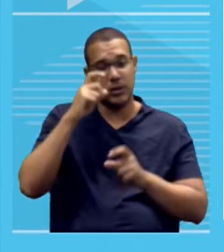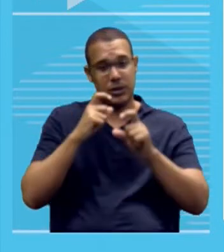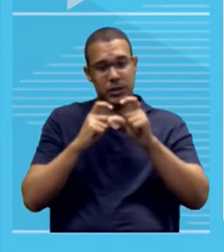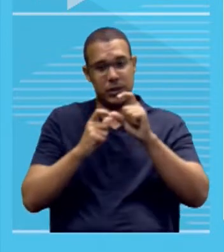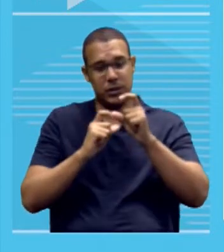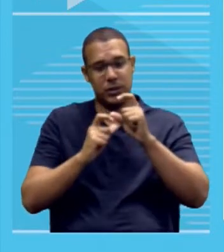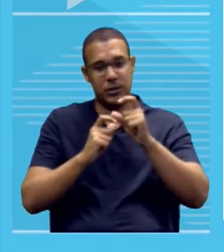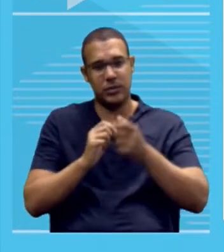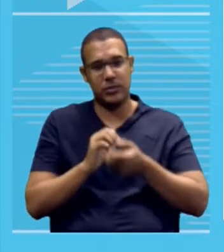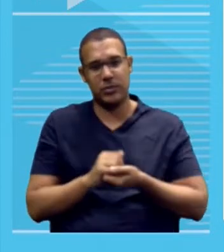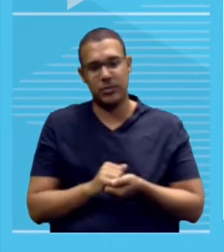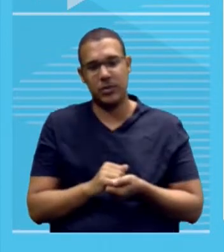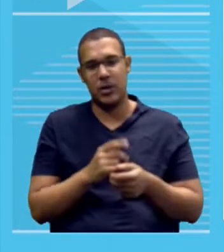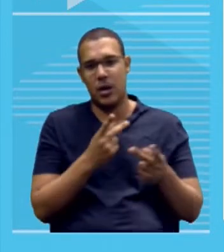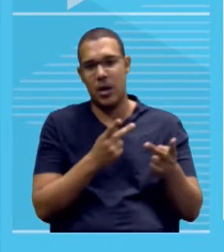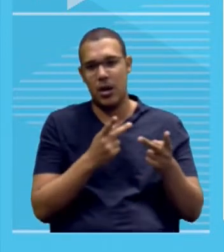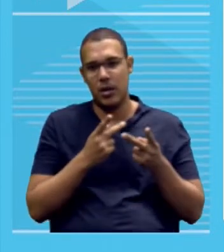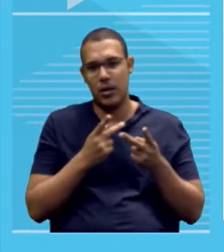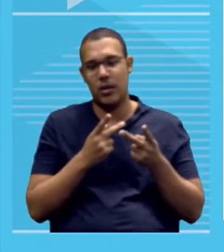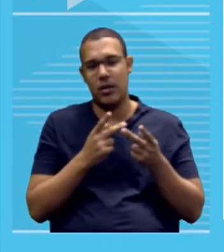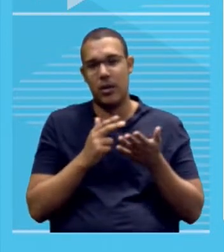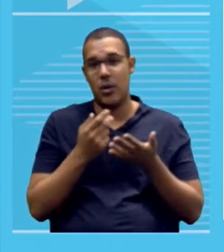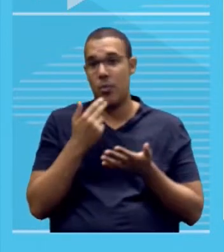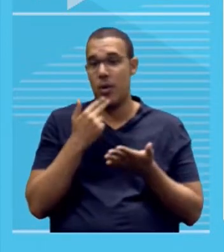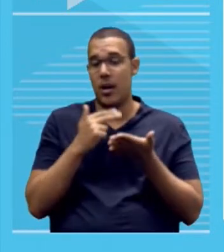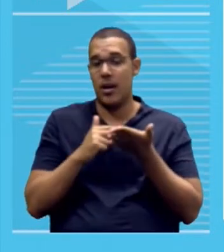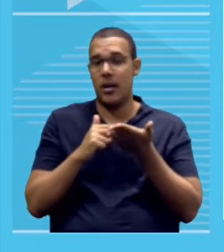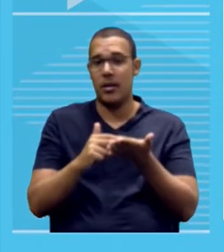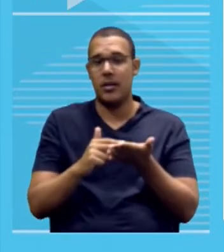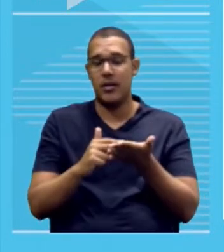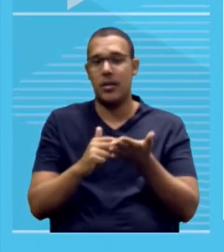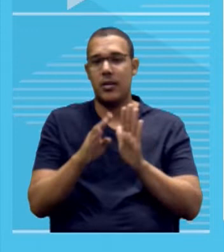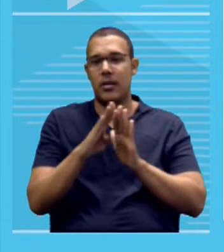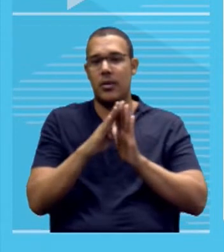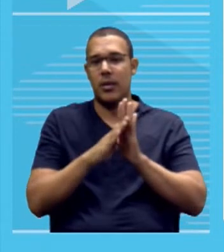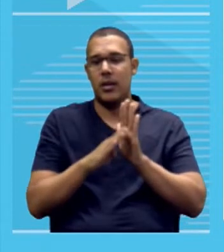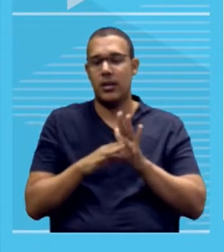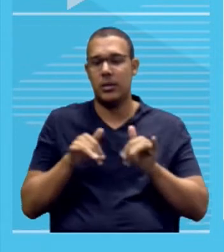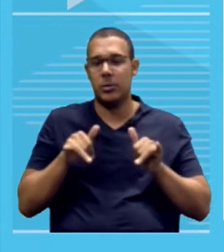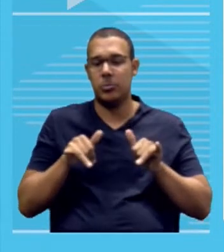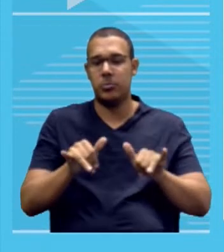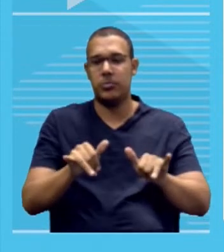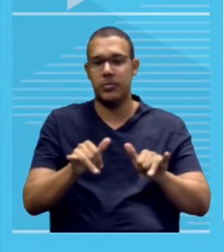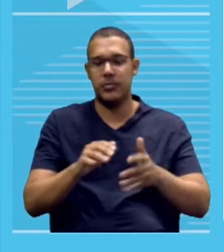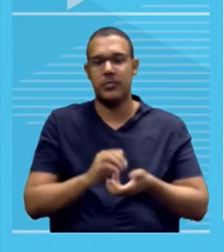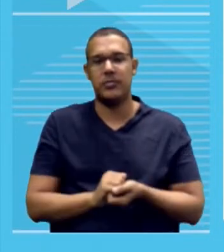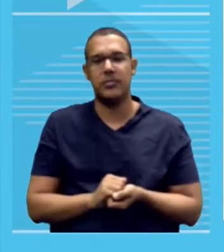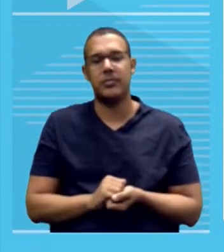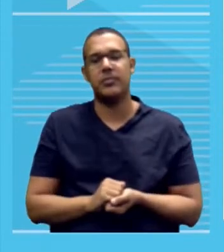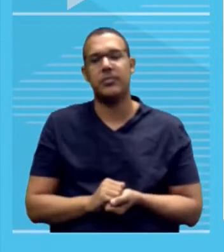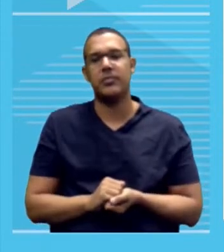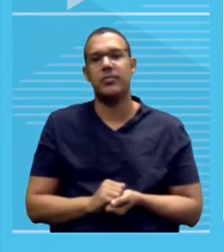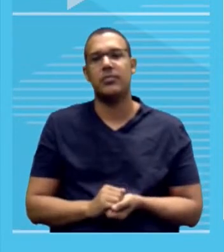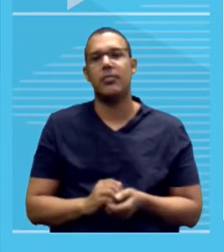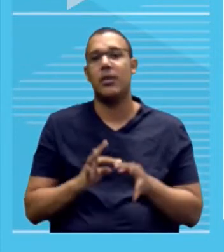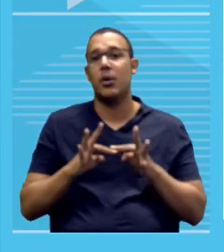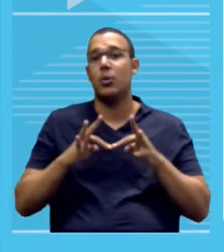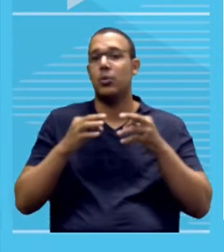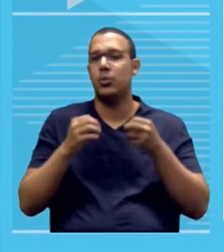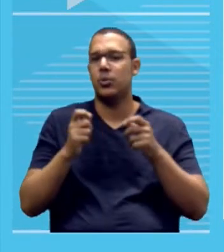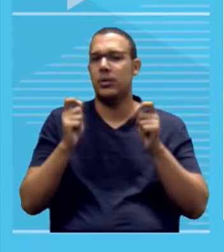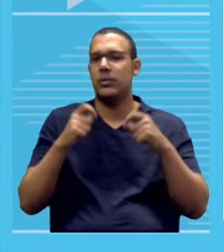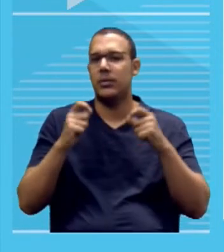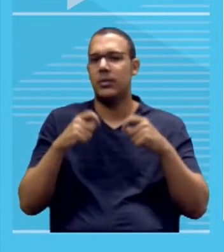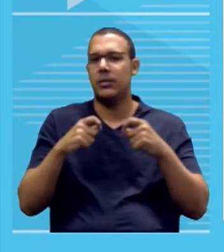um convite para algum lugar uma carta uma lista de supermercado todas essas aqui gente são possibilidades